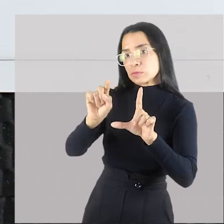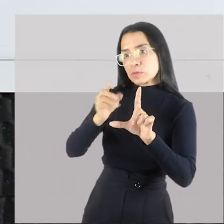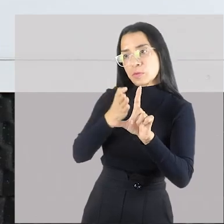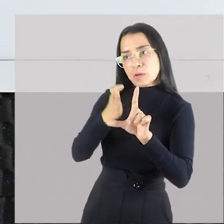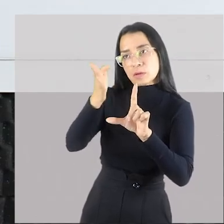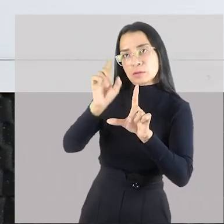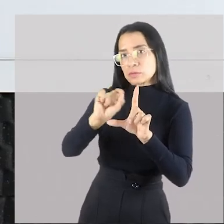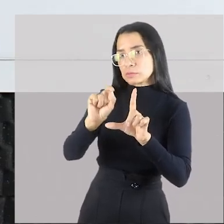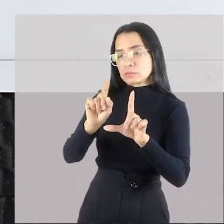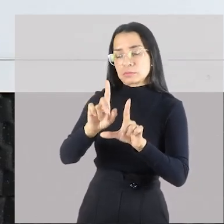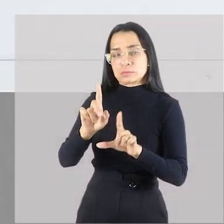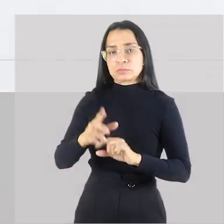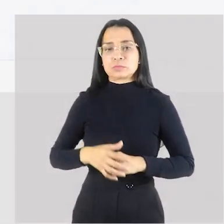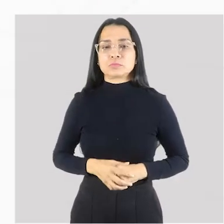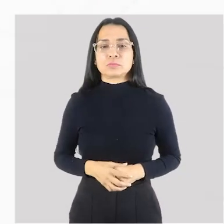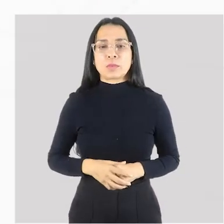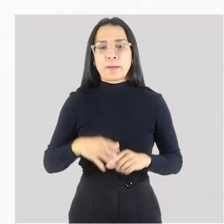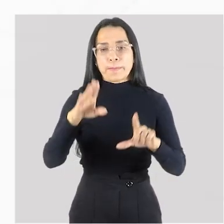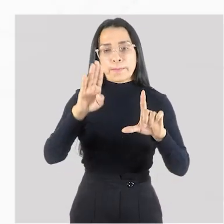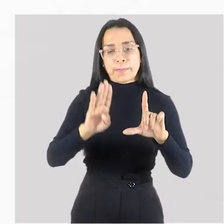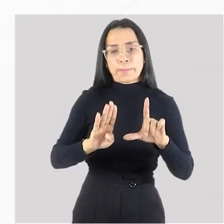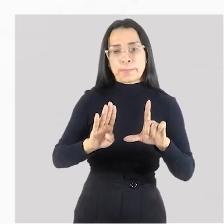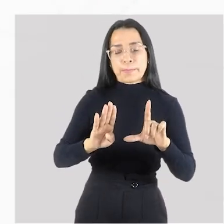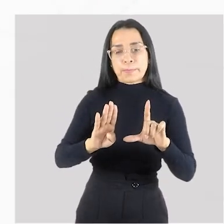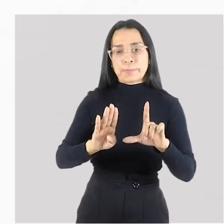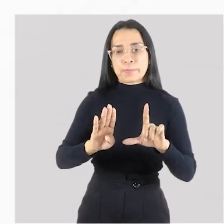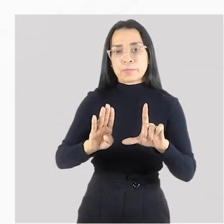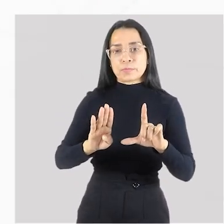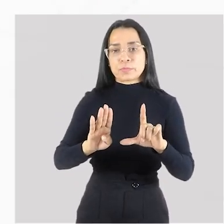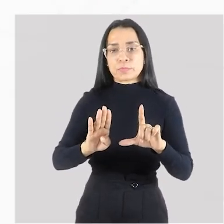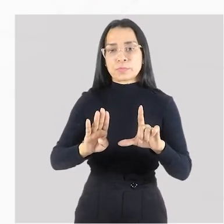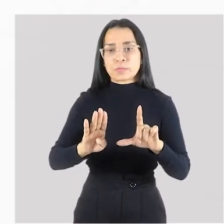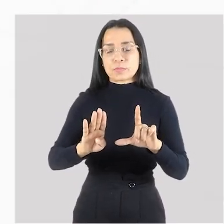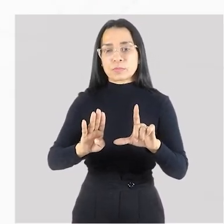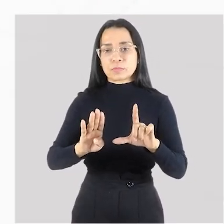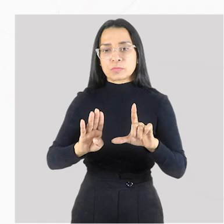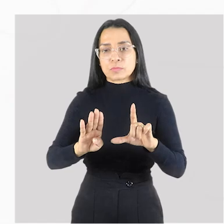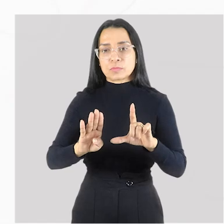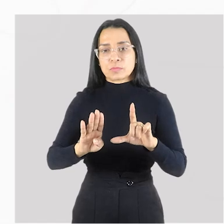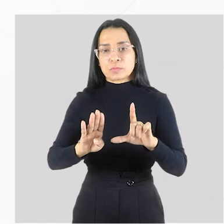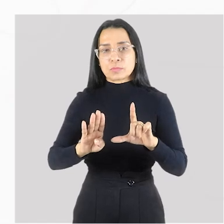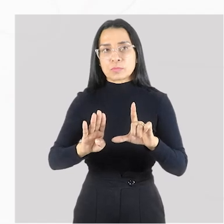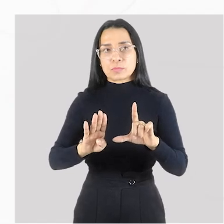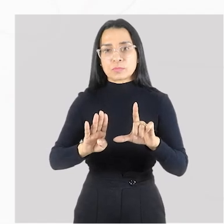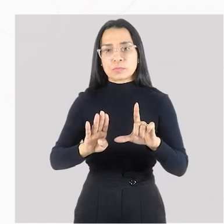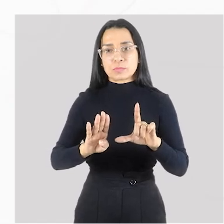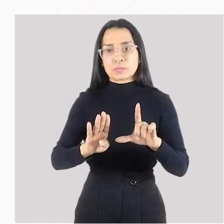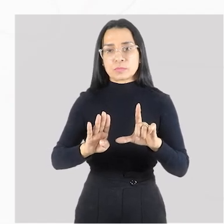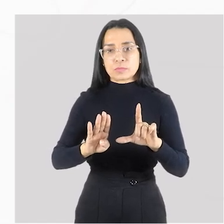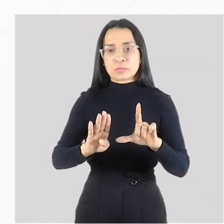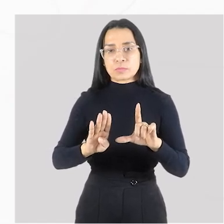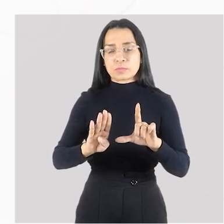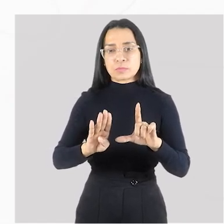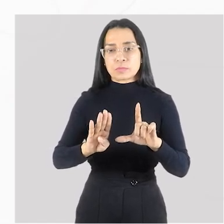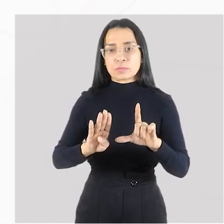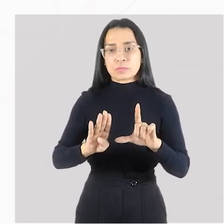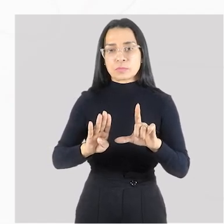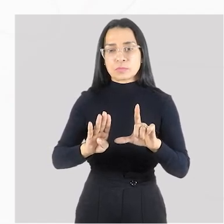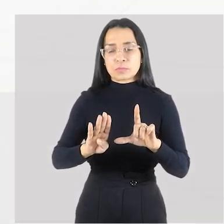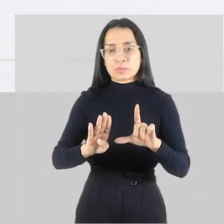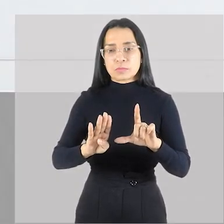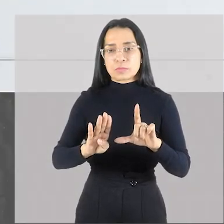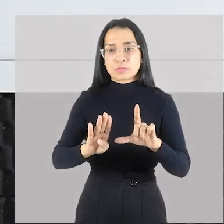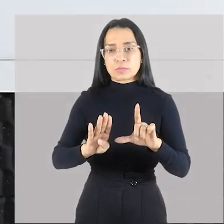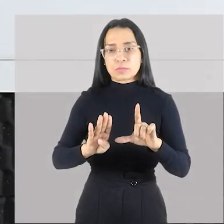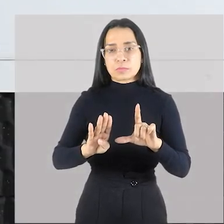crescente. B, a função admite imagens positivas para x maior que menos